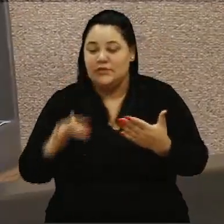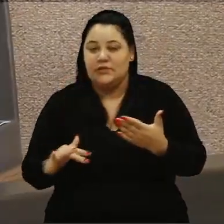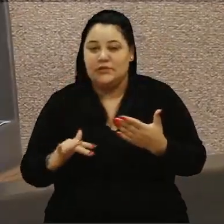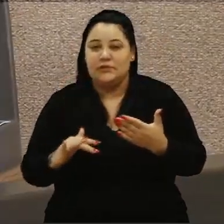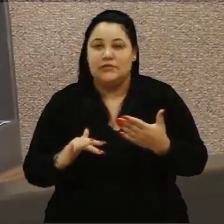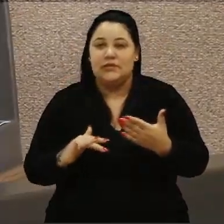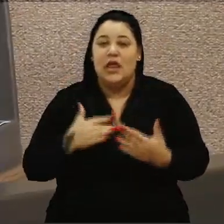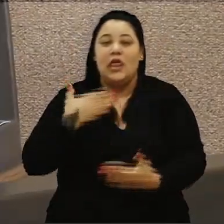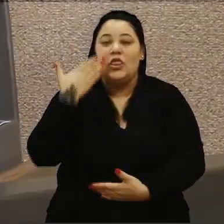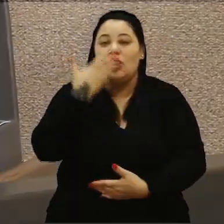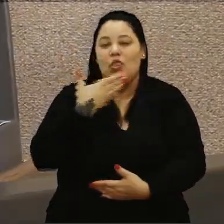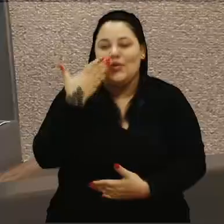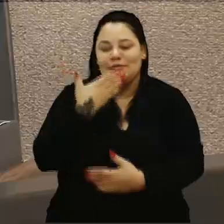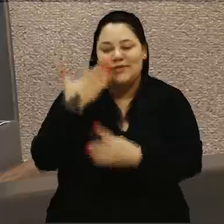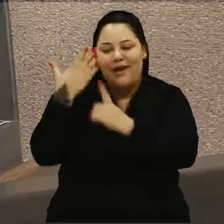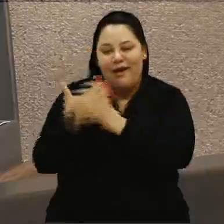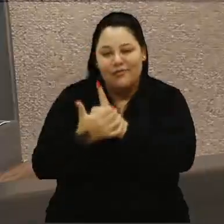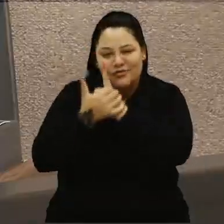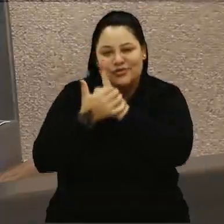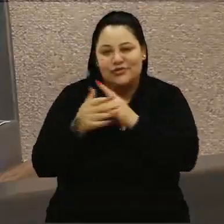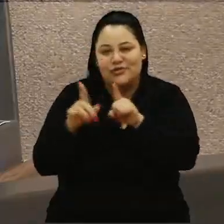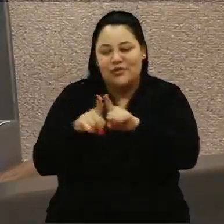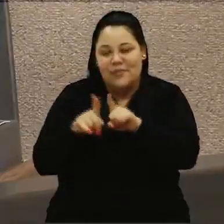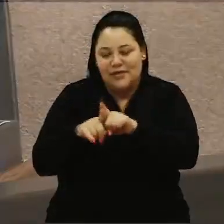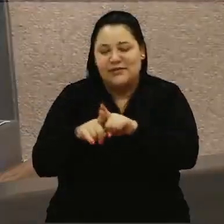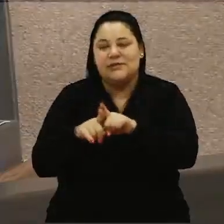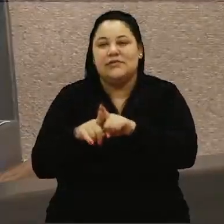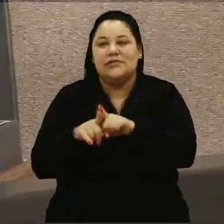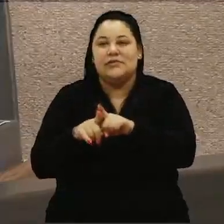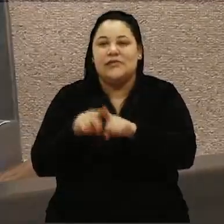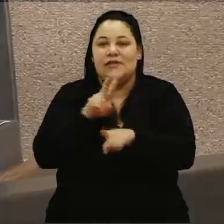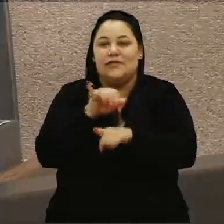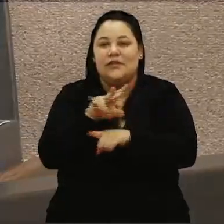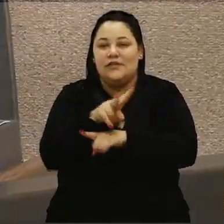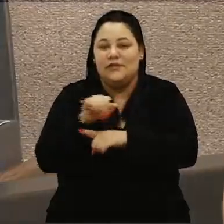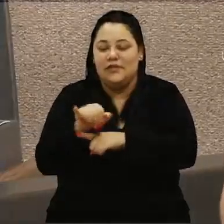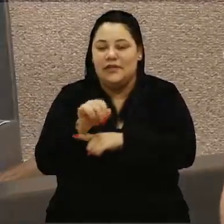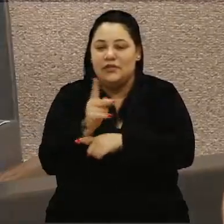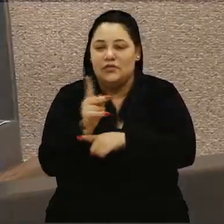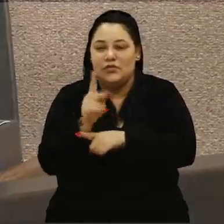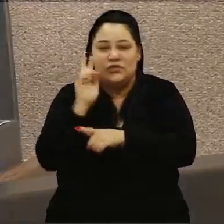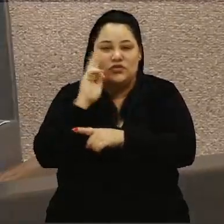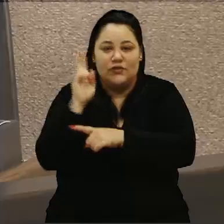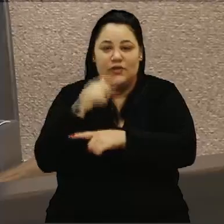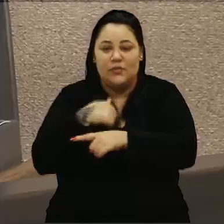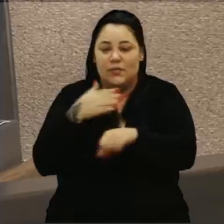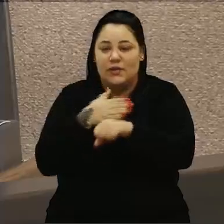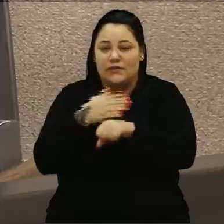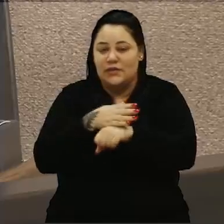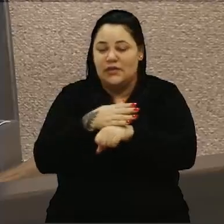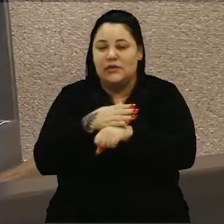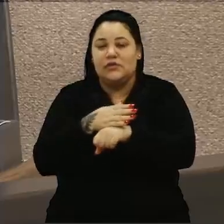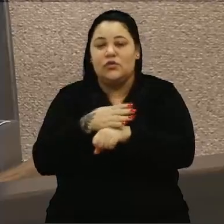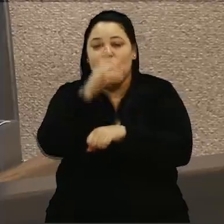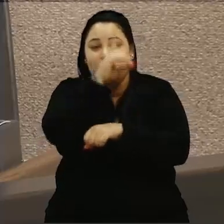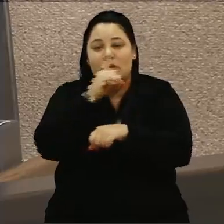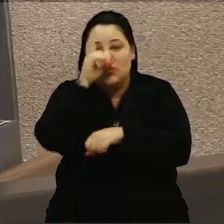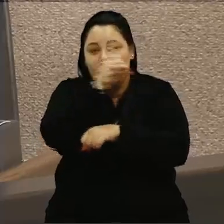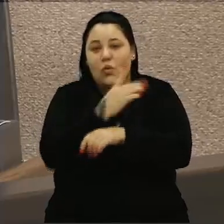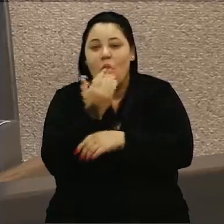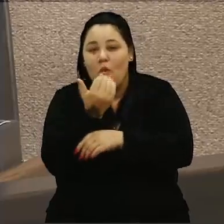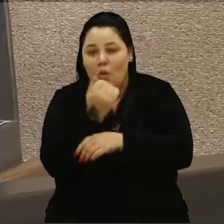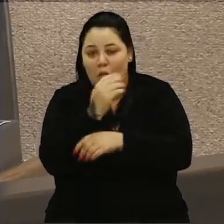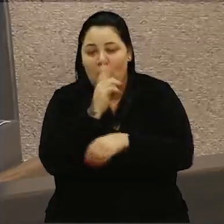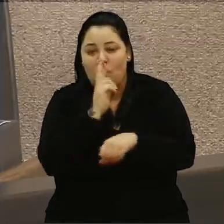Aconchego, da Vivian e da Sandra, que são as diretoras. Eu participei no domingo de um almoço em comemoração aos 30